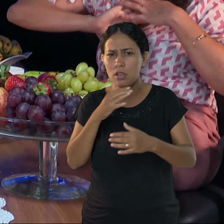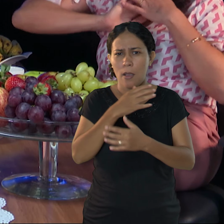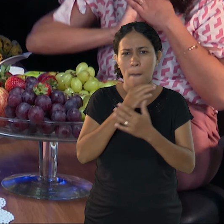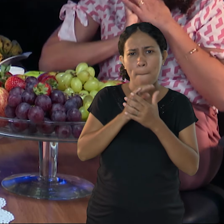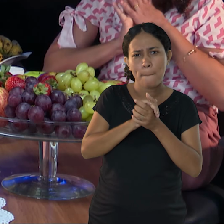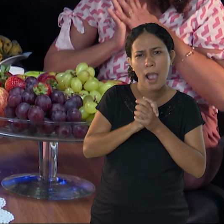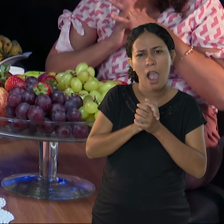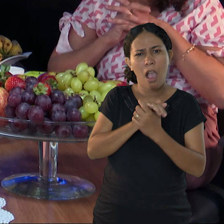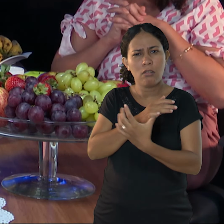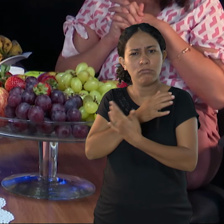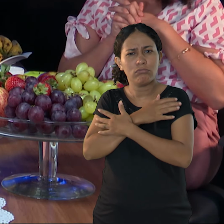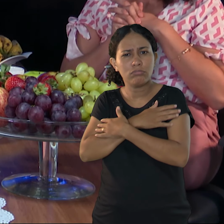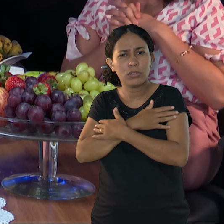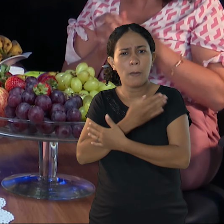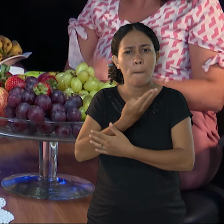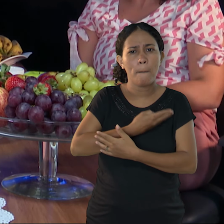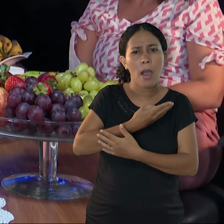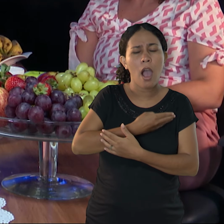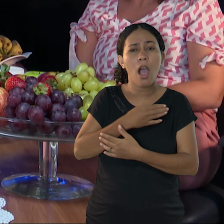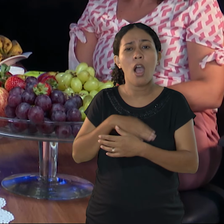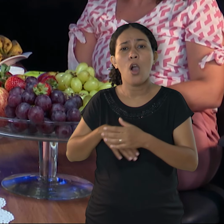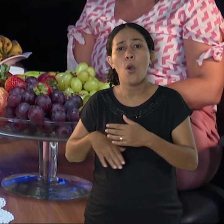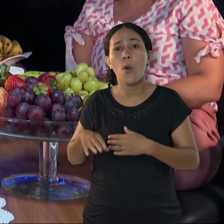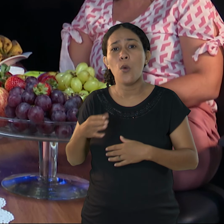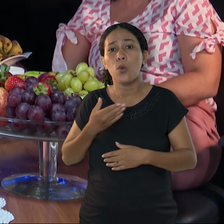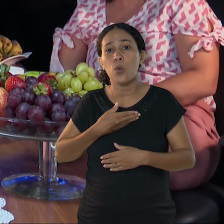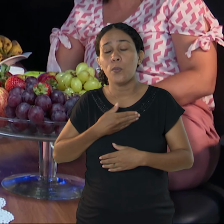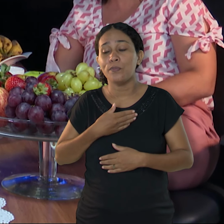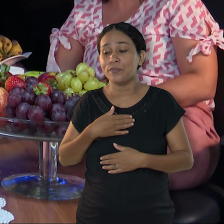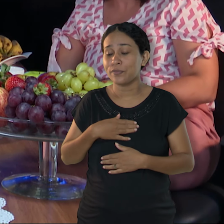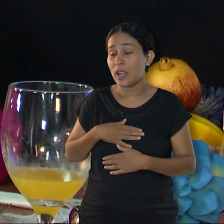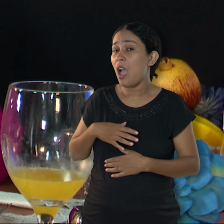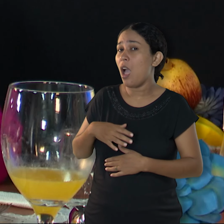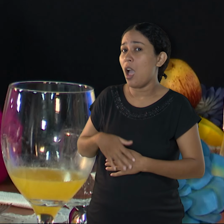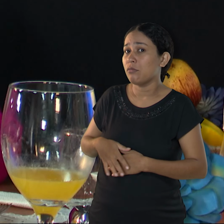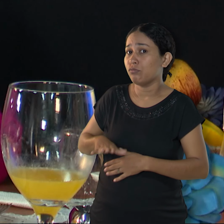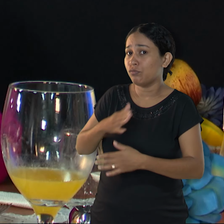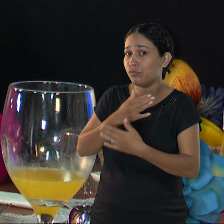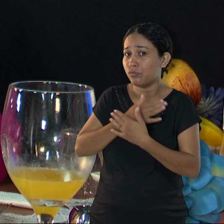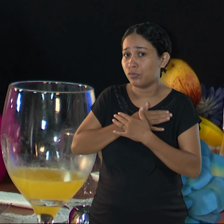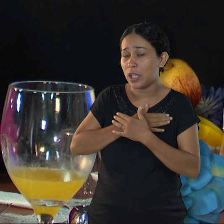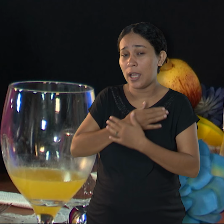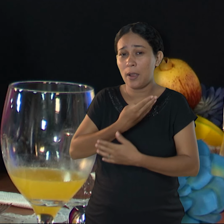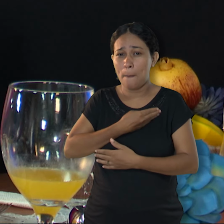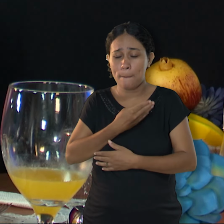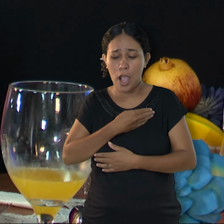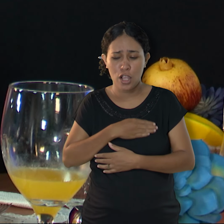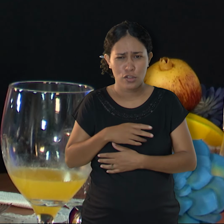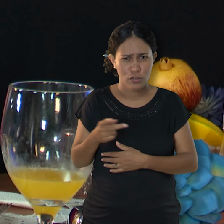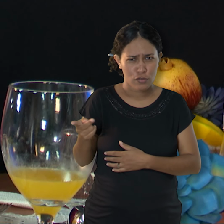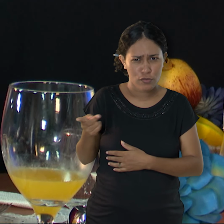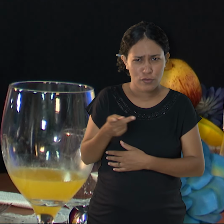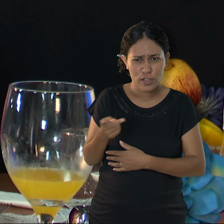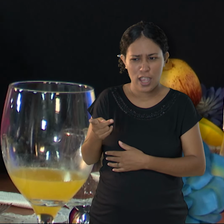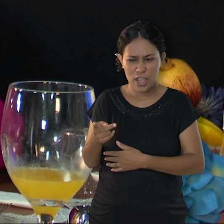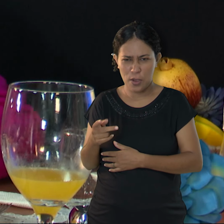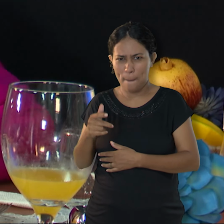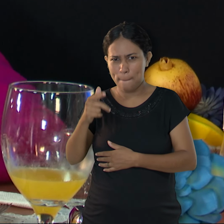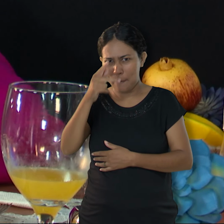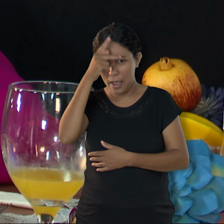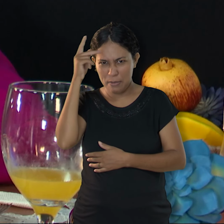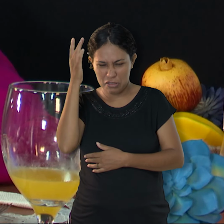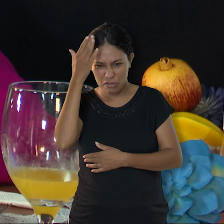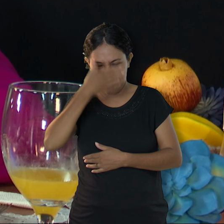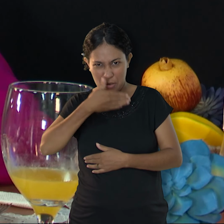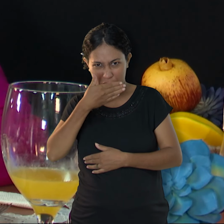amigos, pros colegas. Ai, um abraço pros colegas. Os que ainda acham que eu sou uma pessoa fria, má e calculista, eu queria dizer que